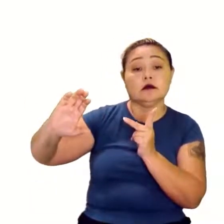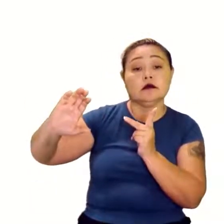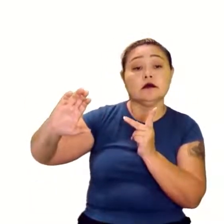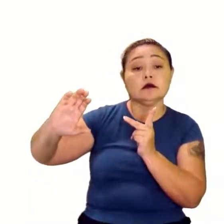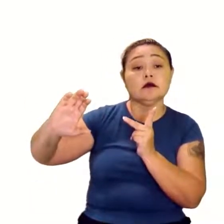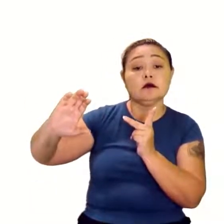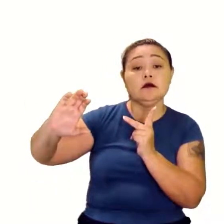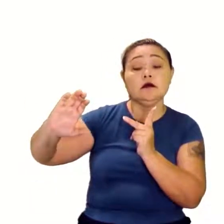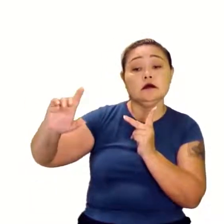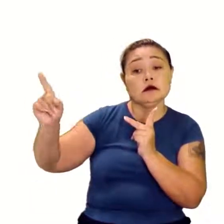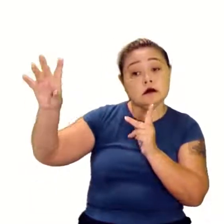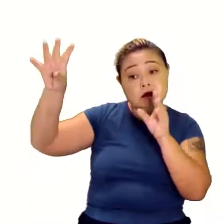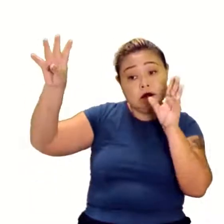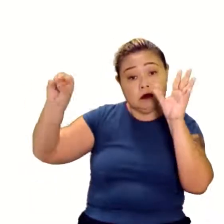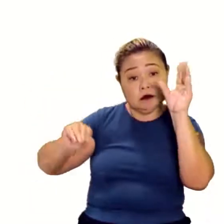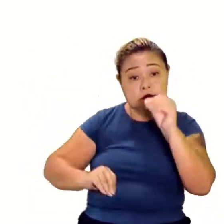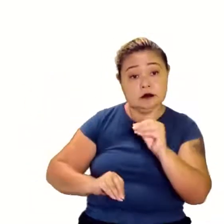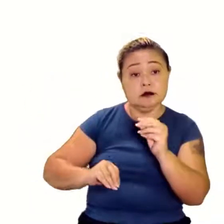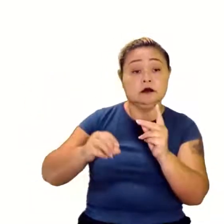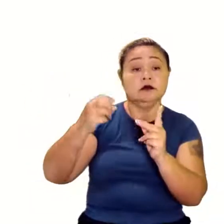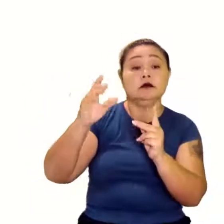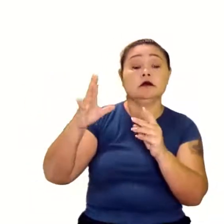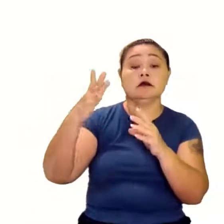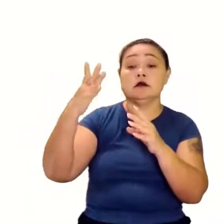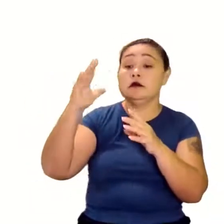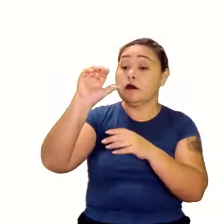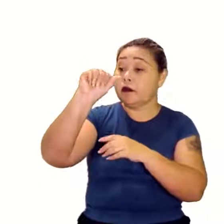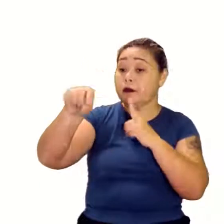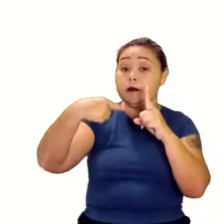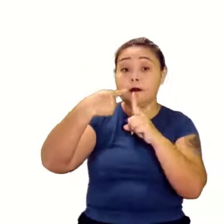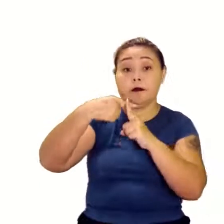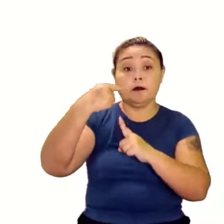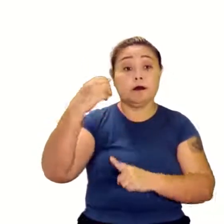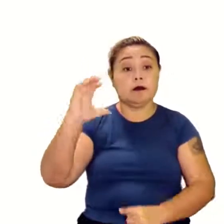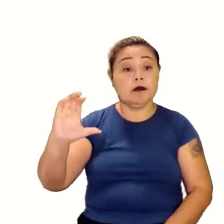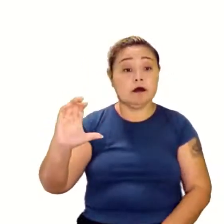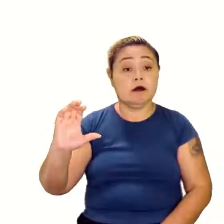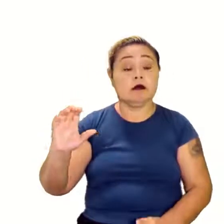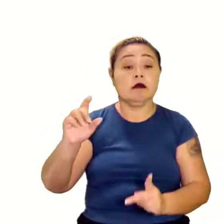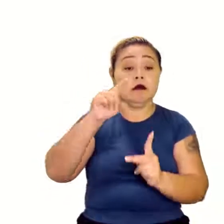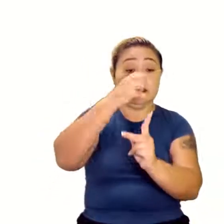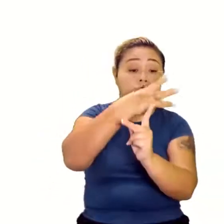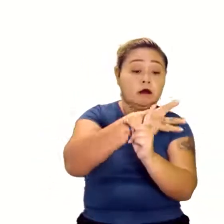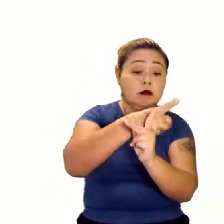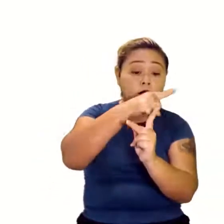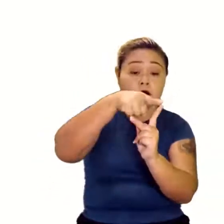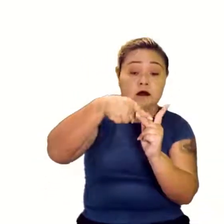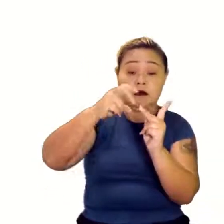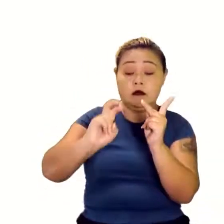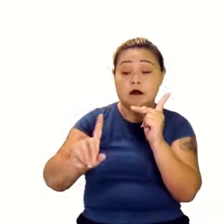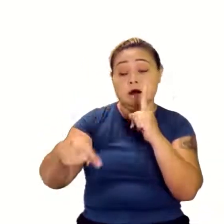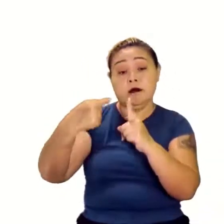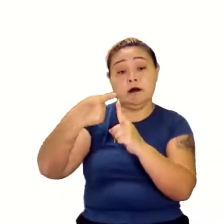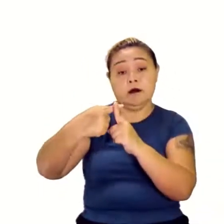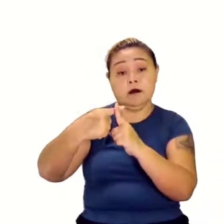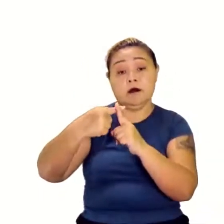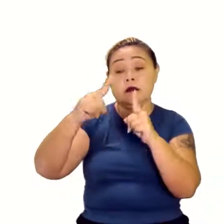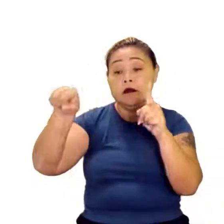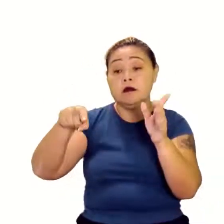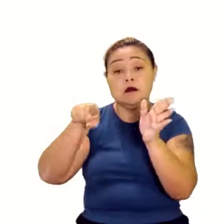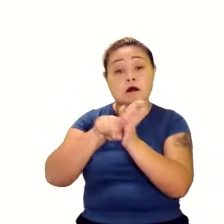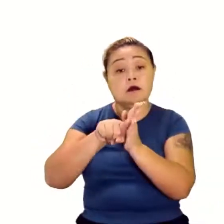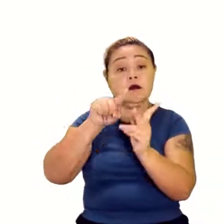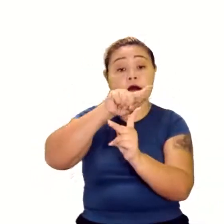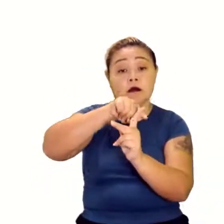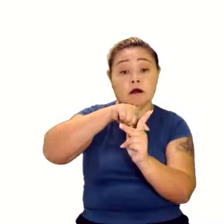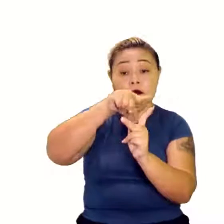eu posso até fazer aqui, né? Então, A mais C, né? Isso. 3 raízes de 5 mais menos 2